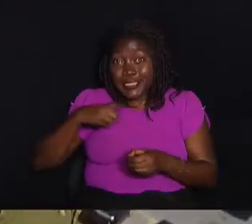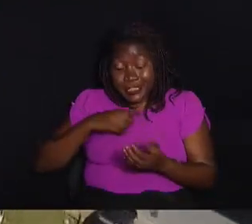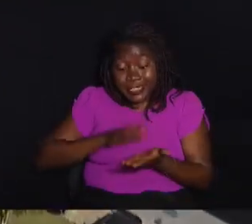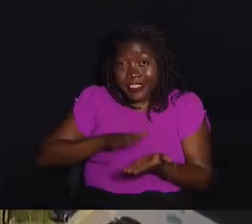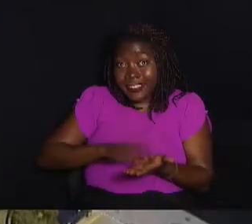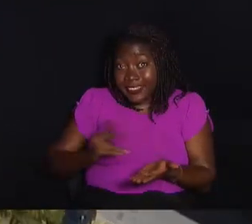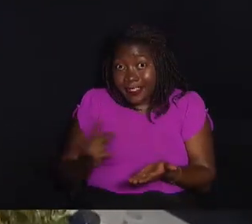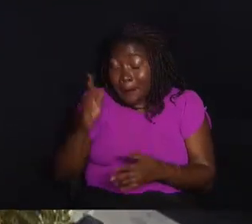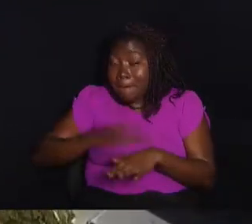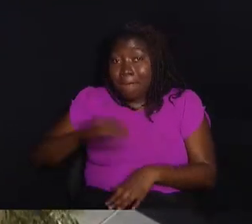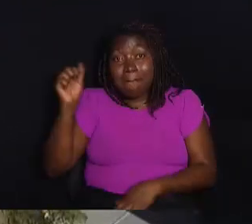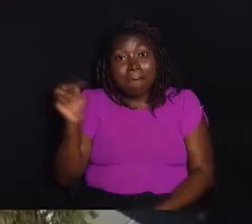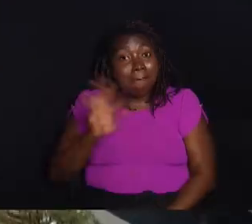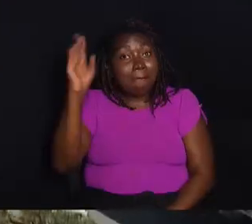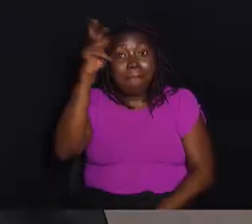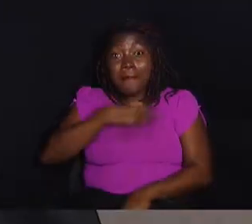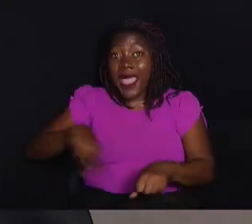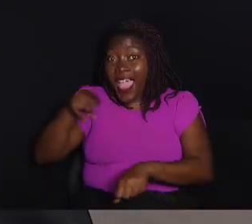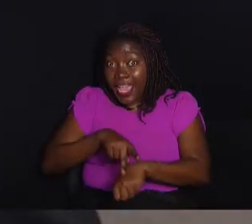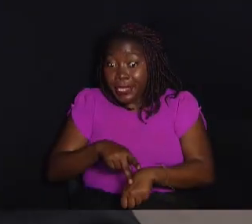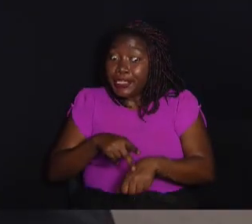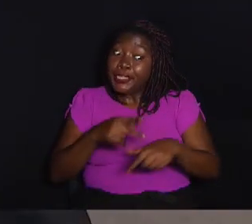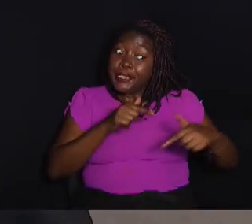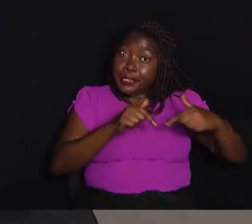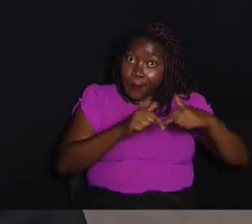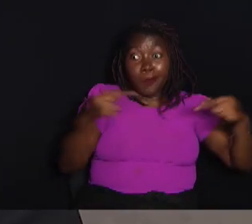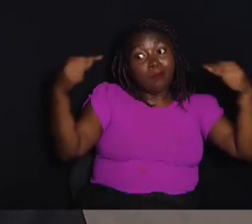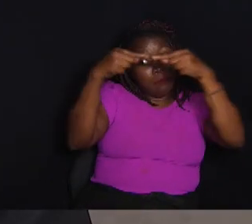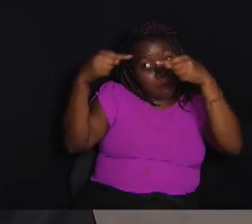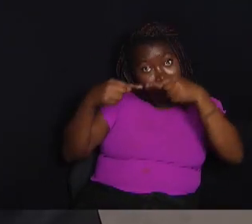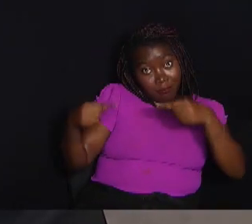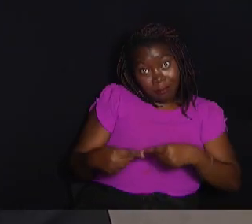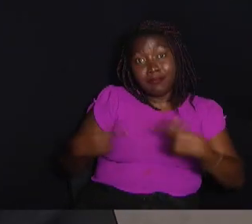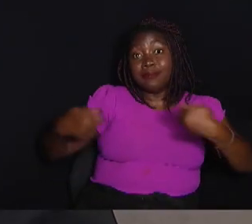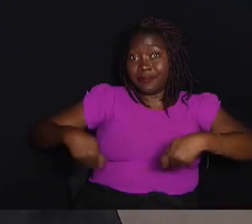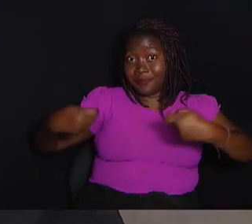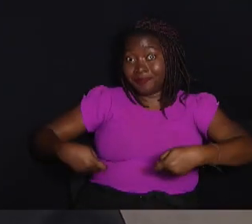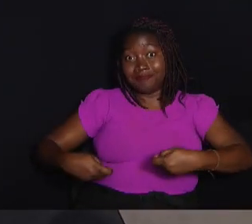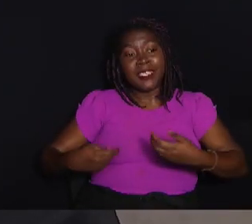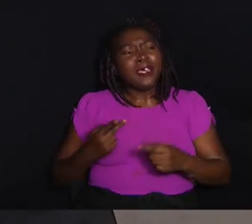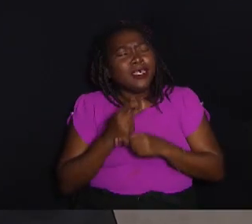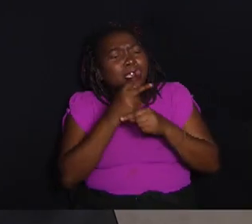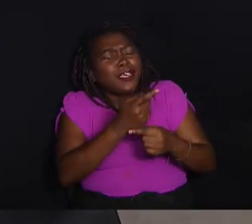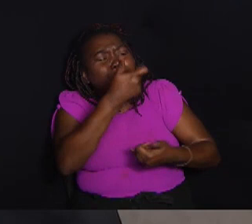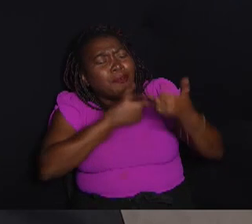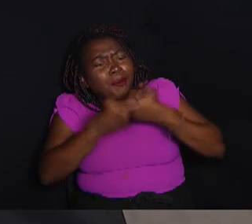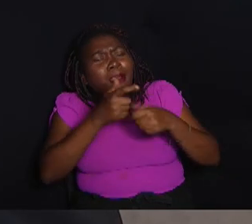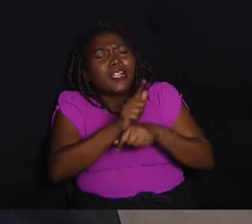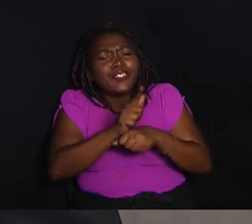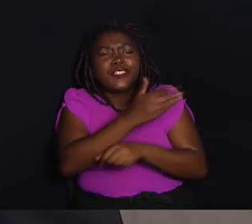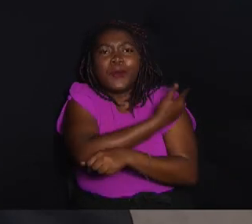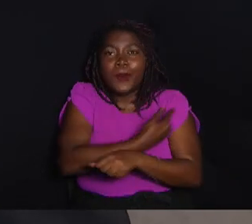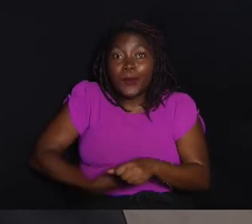vereador o serviço deve se adequar ao valor pago a gente eh busca informação junto à gestão pública e